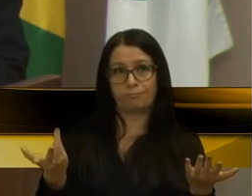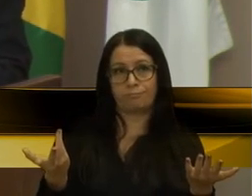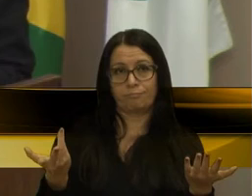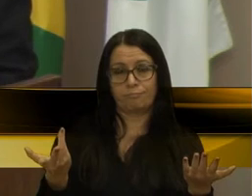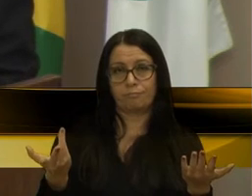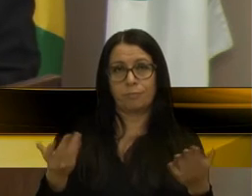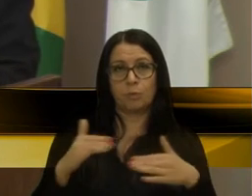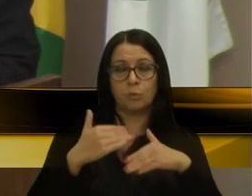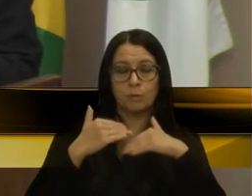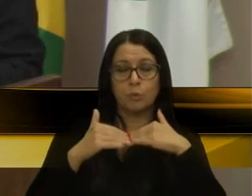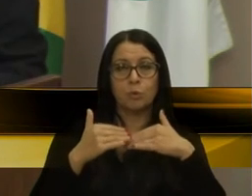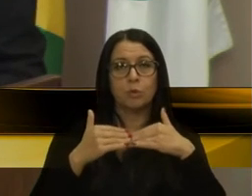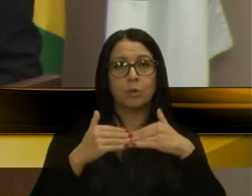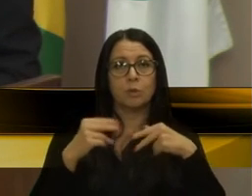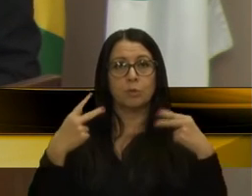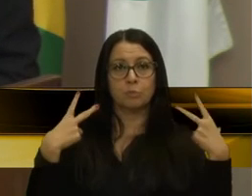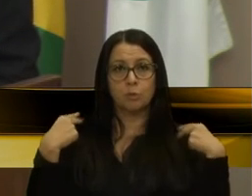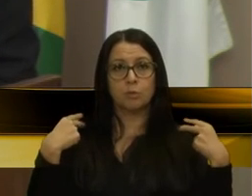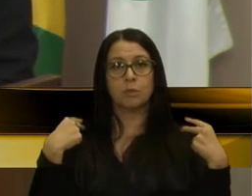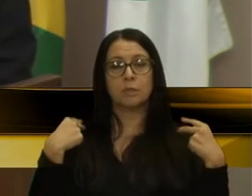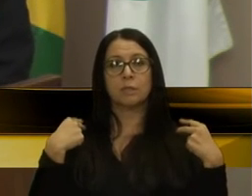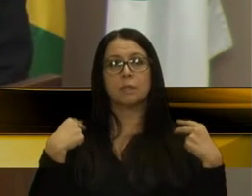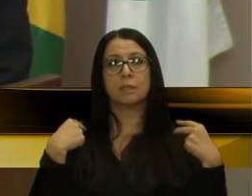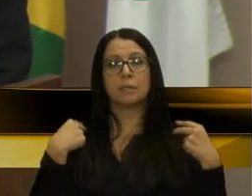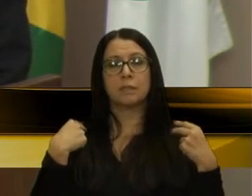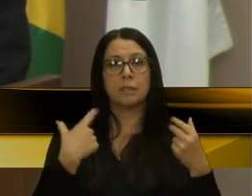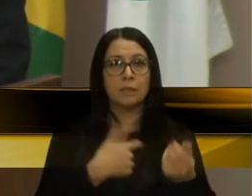Os caminhoneiros, os motoristas, quer dizer, até o exame